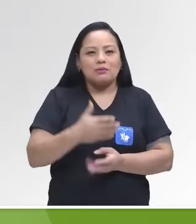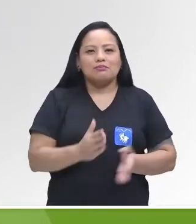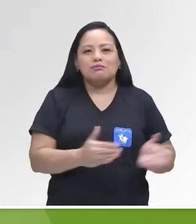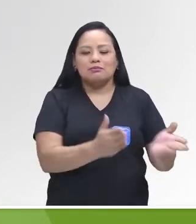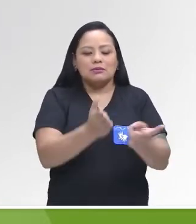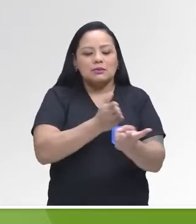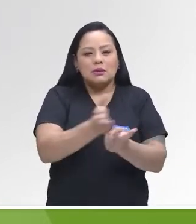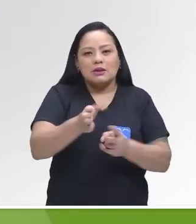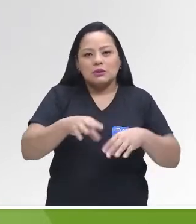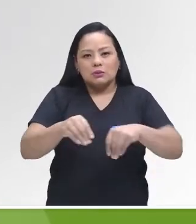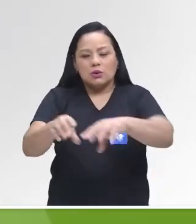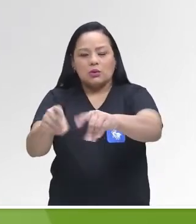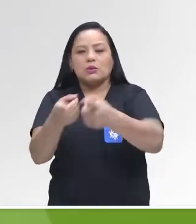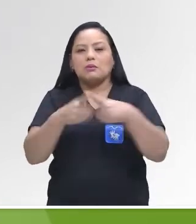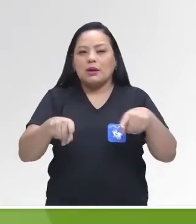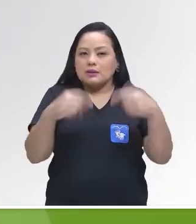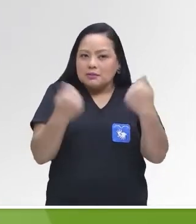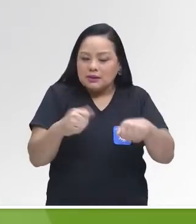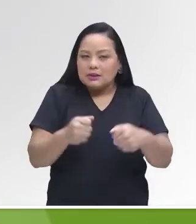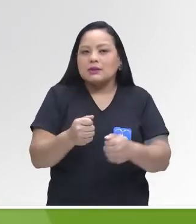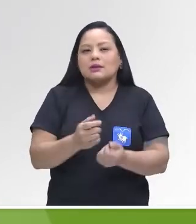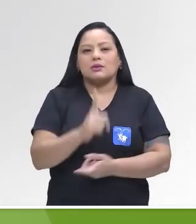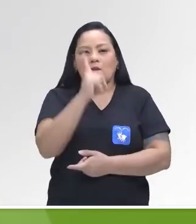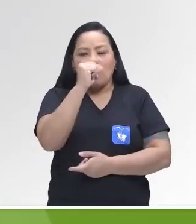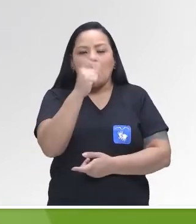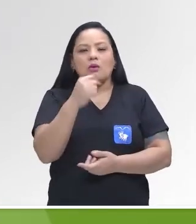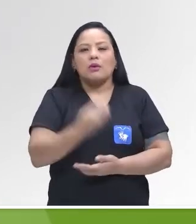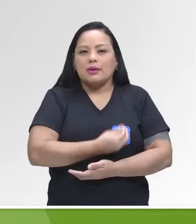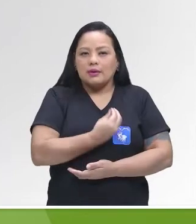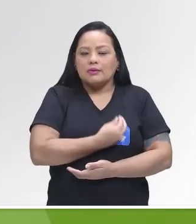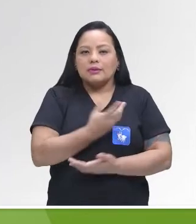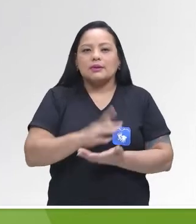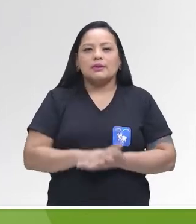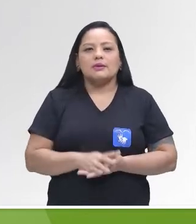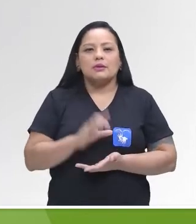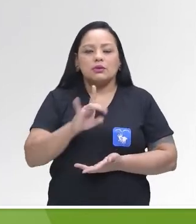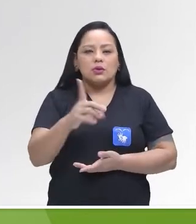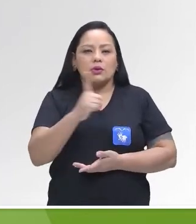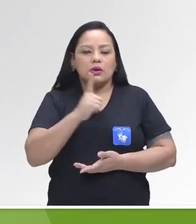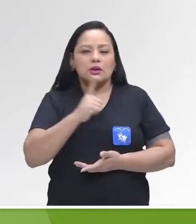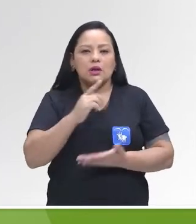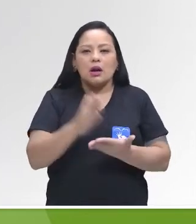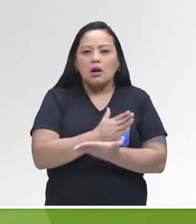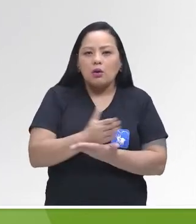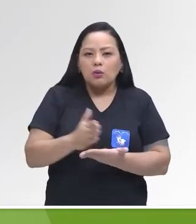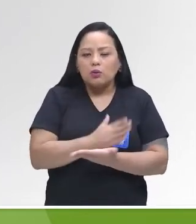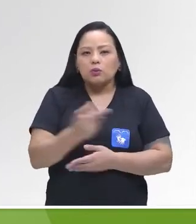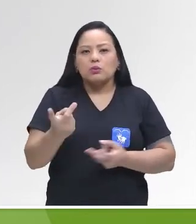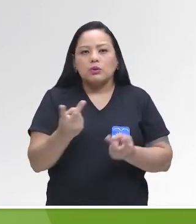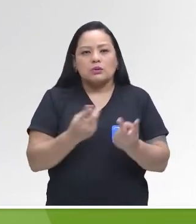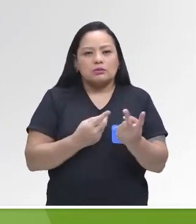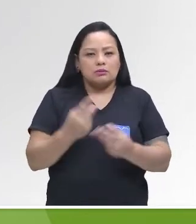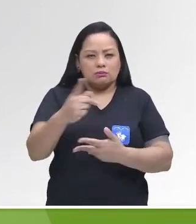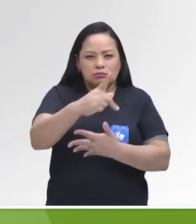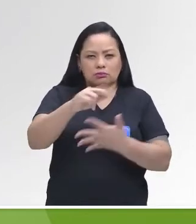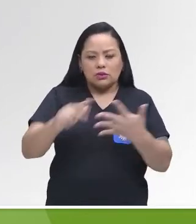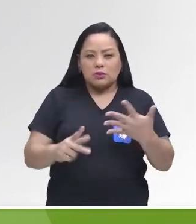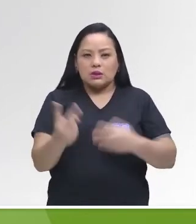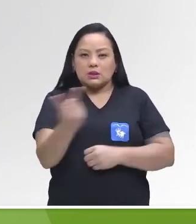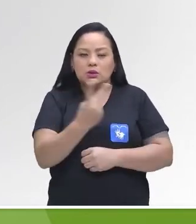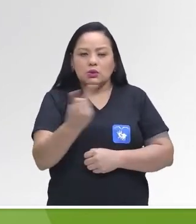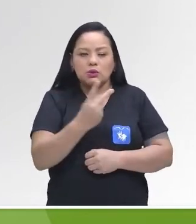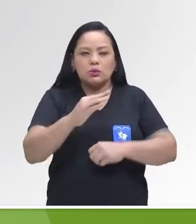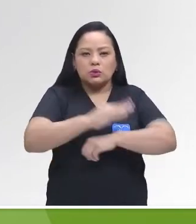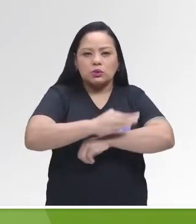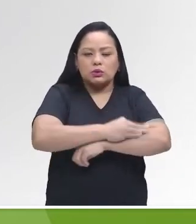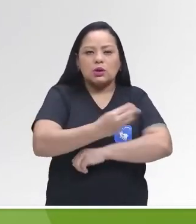ambiente terrestre, mas ainda dependendo da água, tá? Então, só vão ter duas espécies, na verdade, uma que